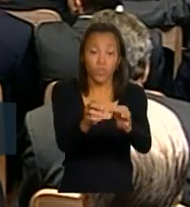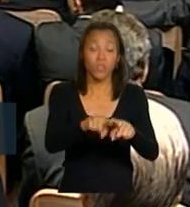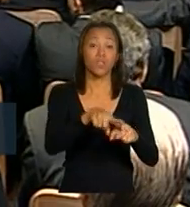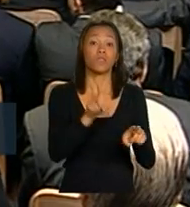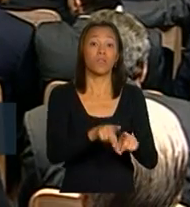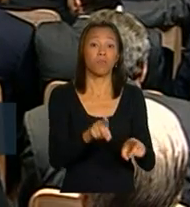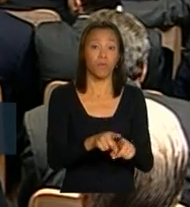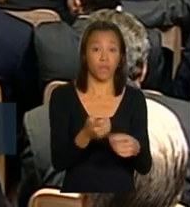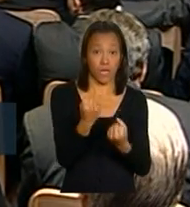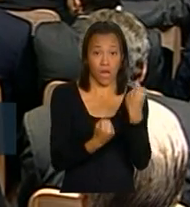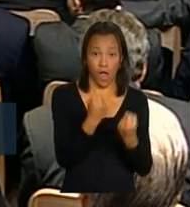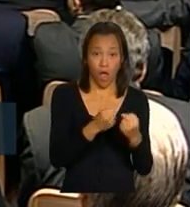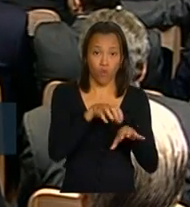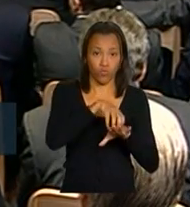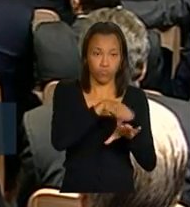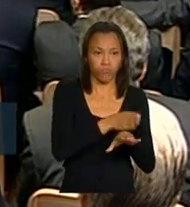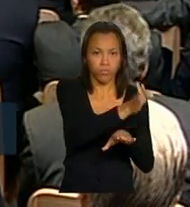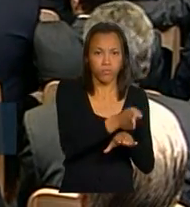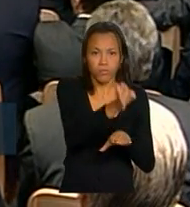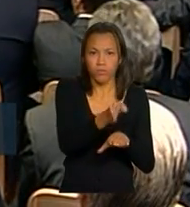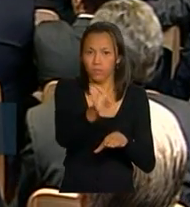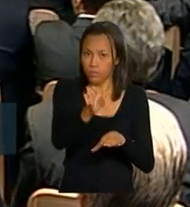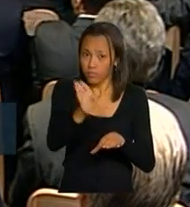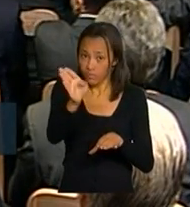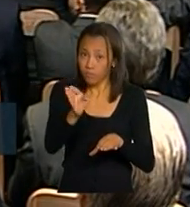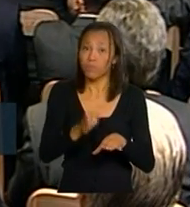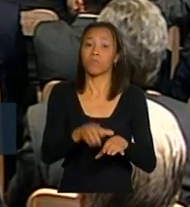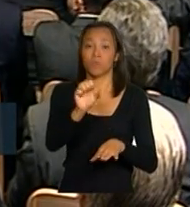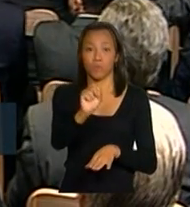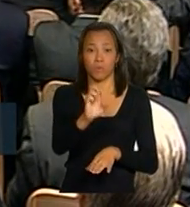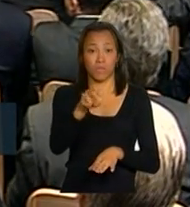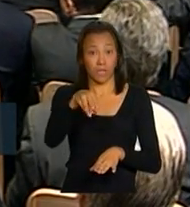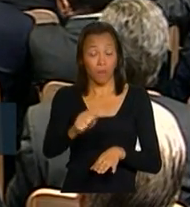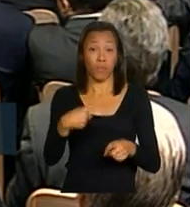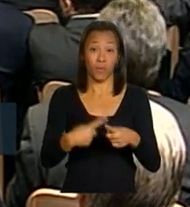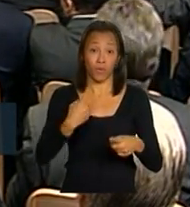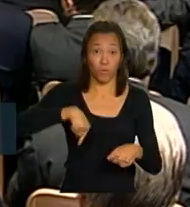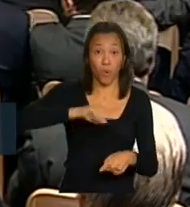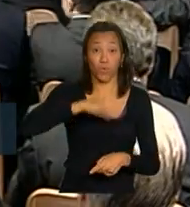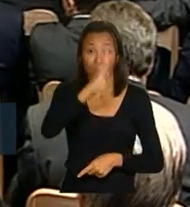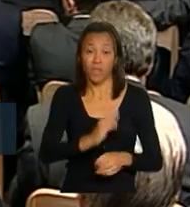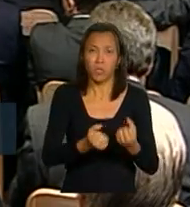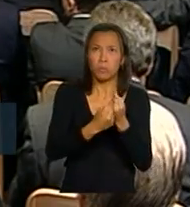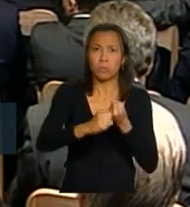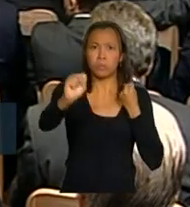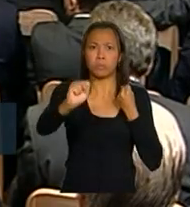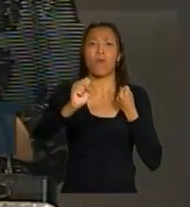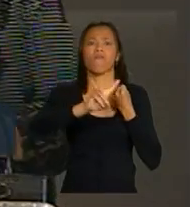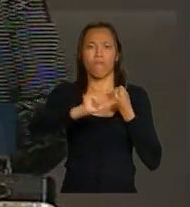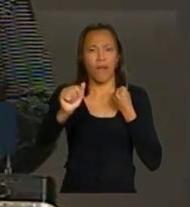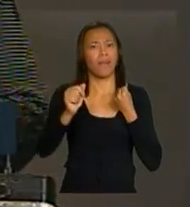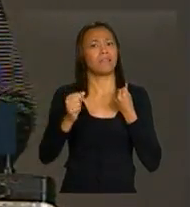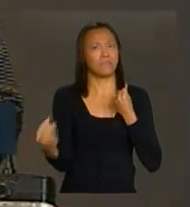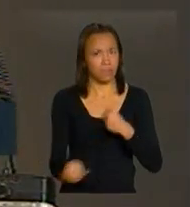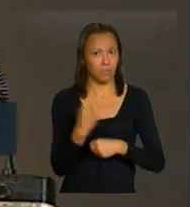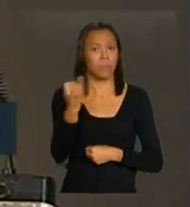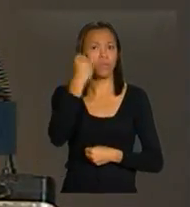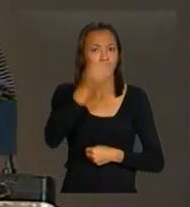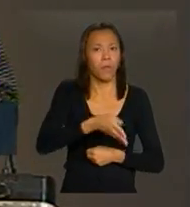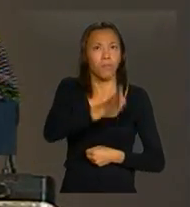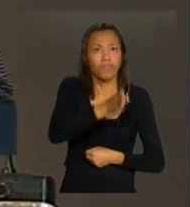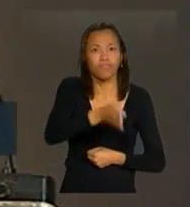unidades móveis, que para um país com a nossa extensão territorial, elas vão fazer uma diferença muito